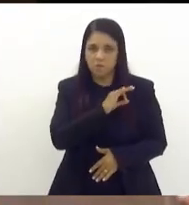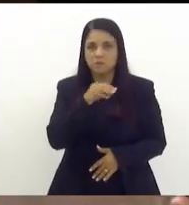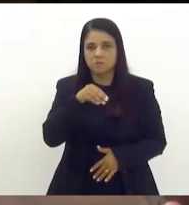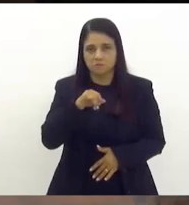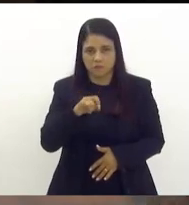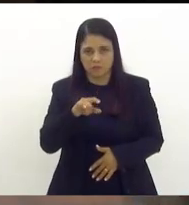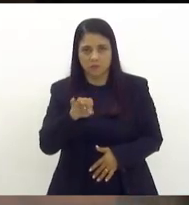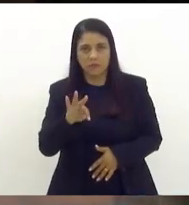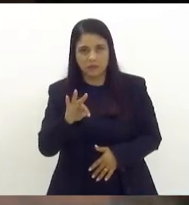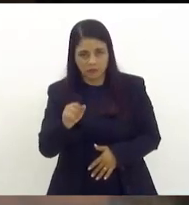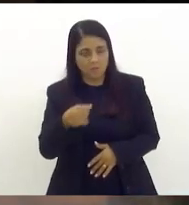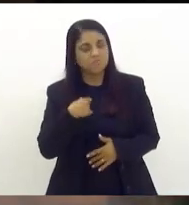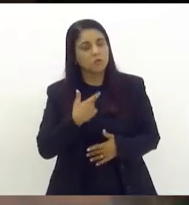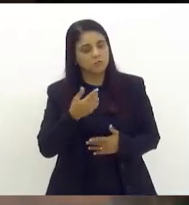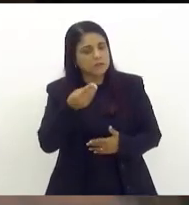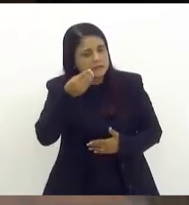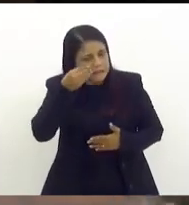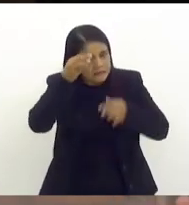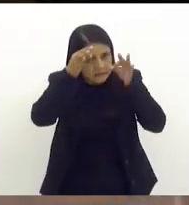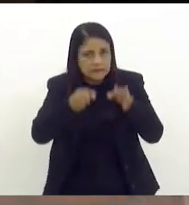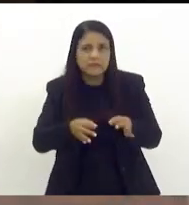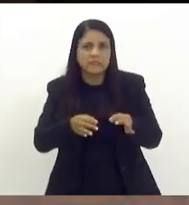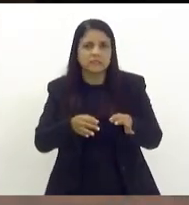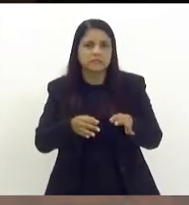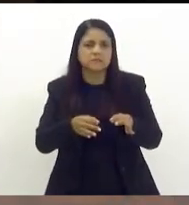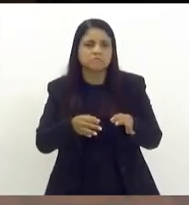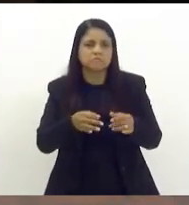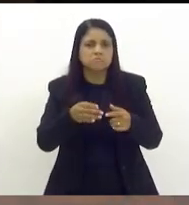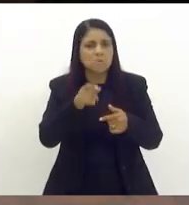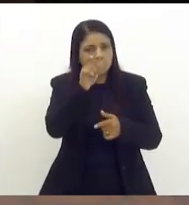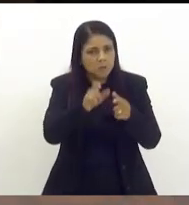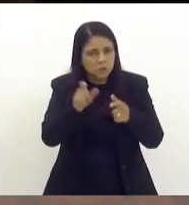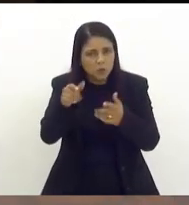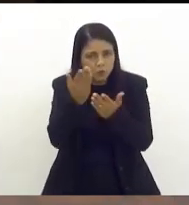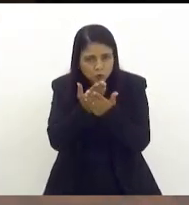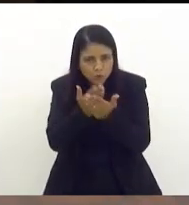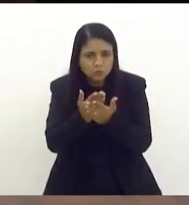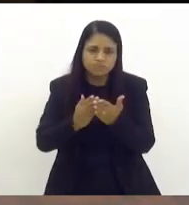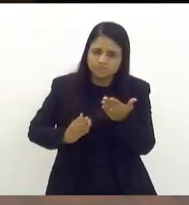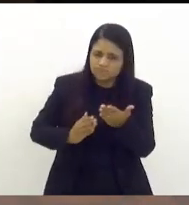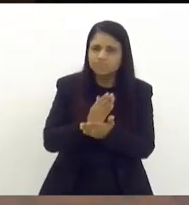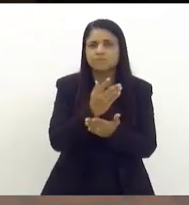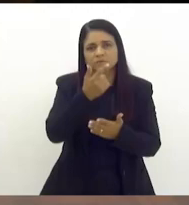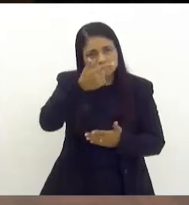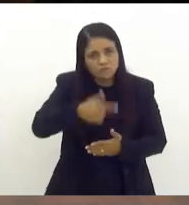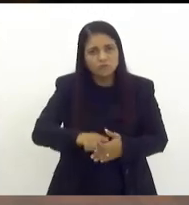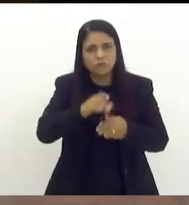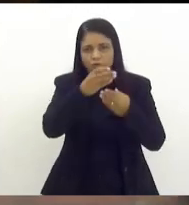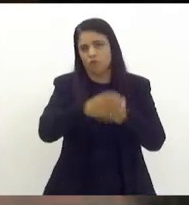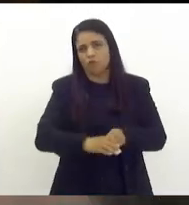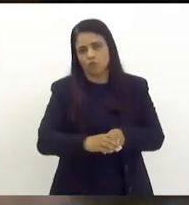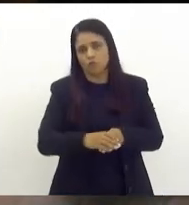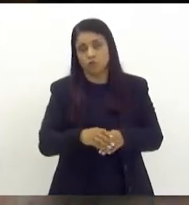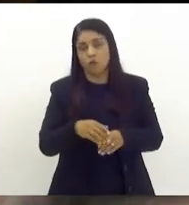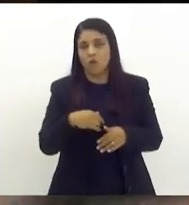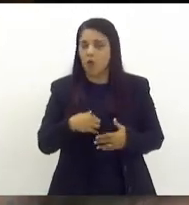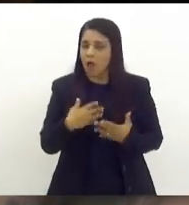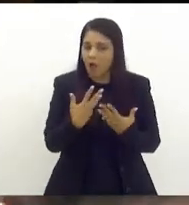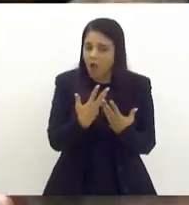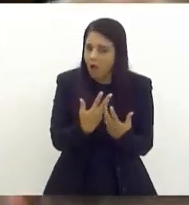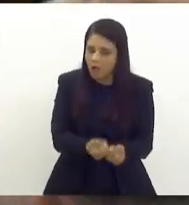vão passar novamente Agora não dá para aceitar um concurso Deputado Marcelo